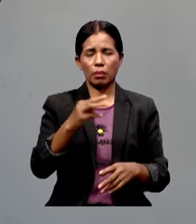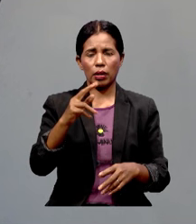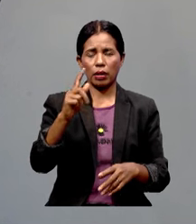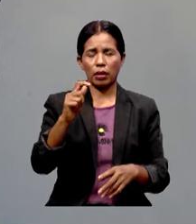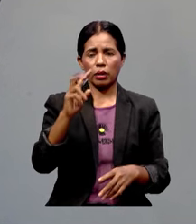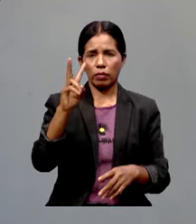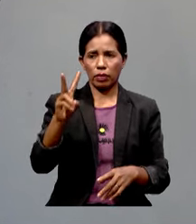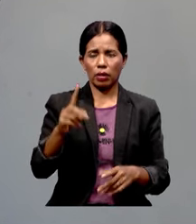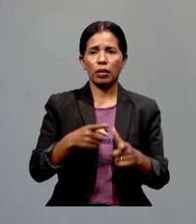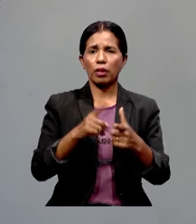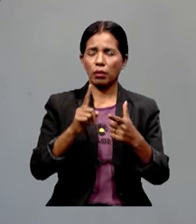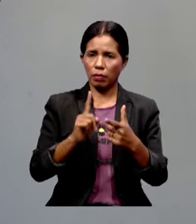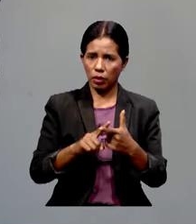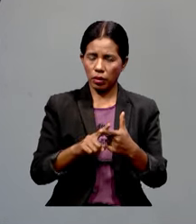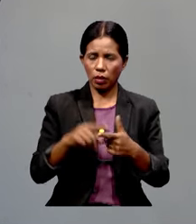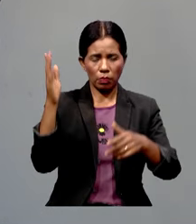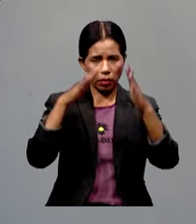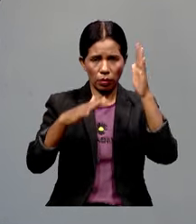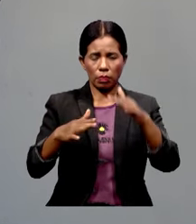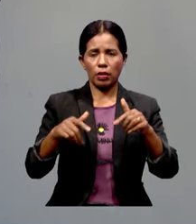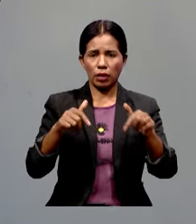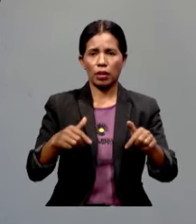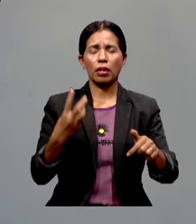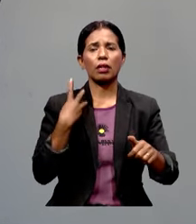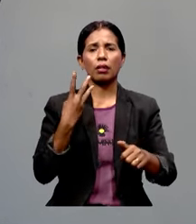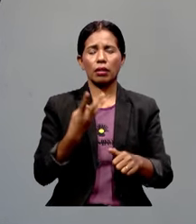mebe depois ya akun zaman tu dana iten Ninia